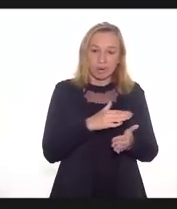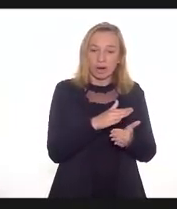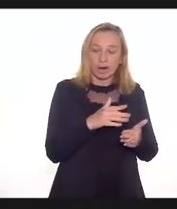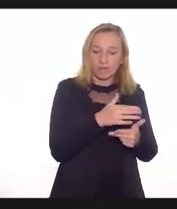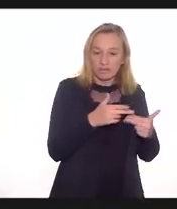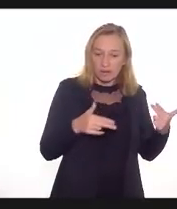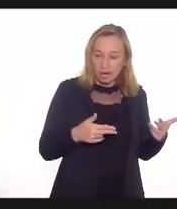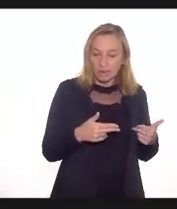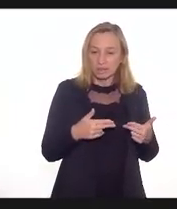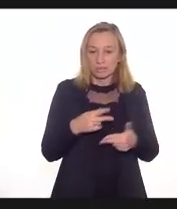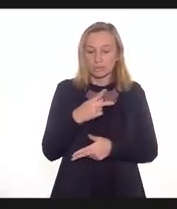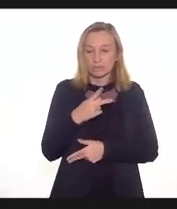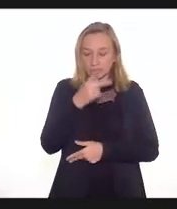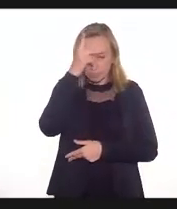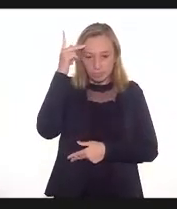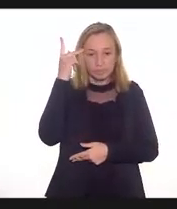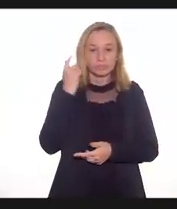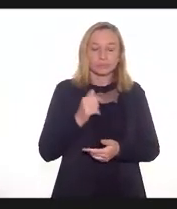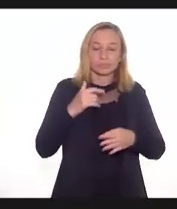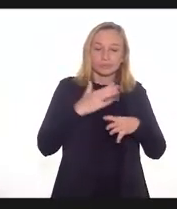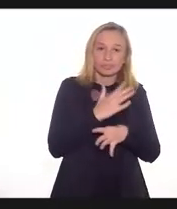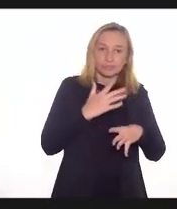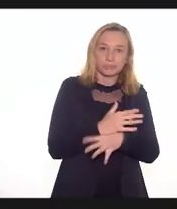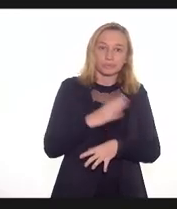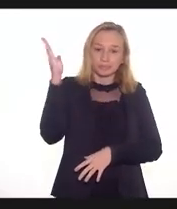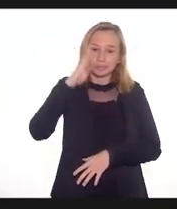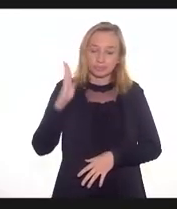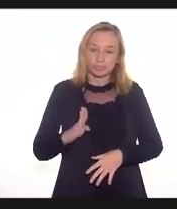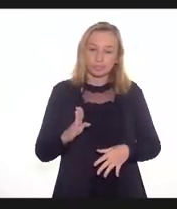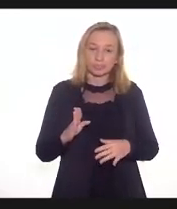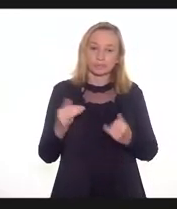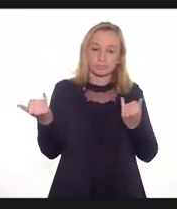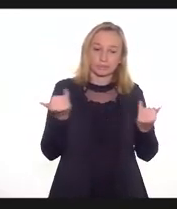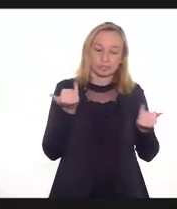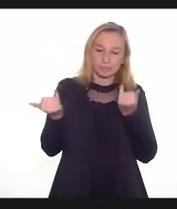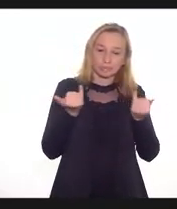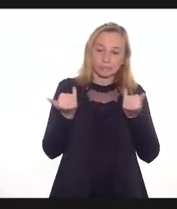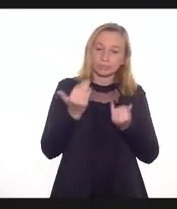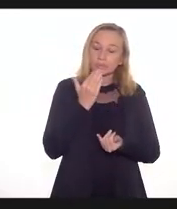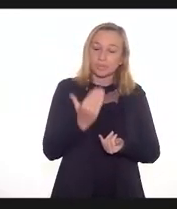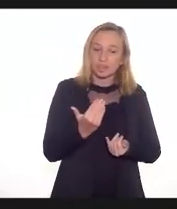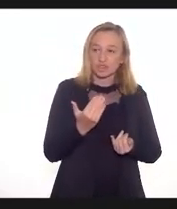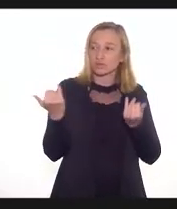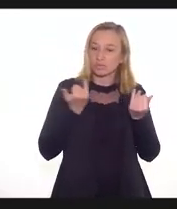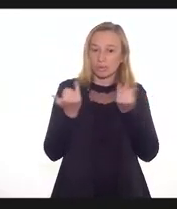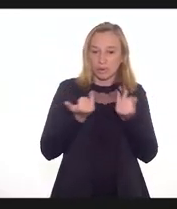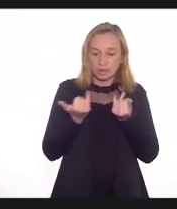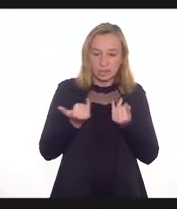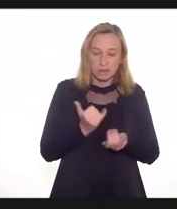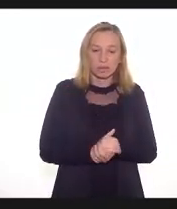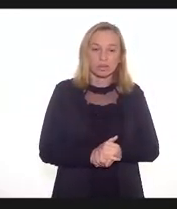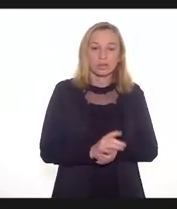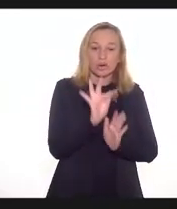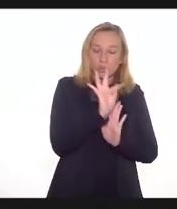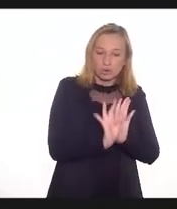a minha coautoria. Cidades do Brasil entraram em contato para pedir o